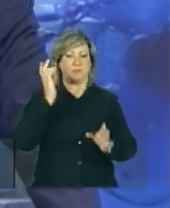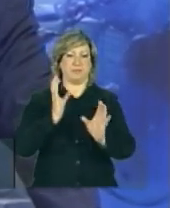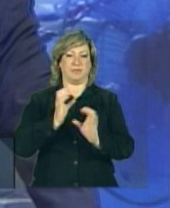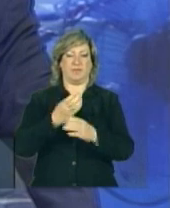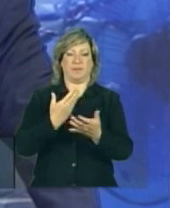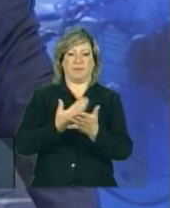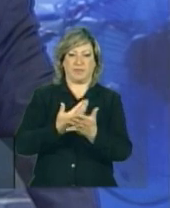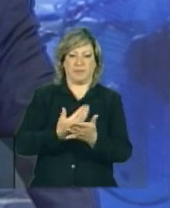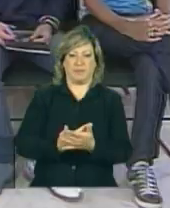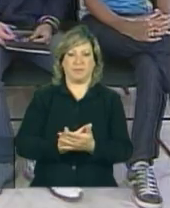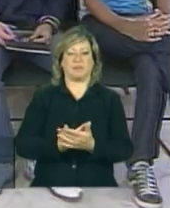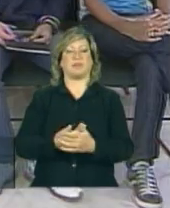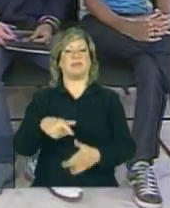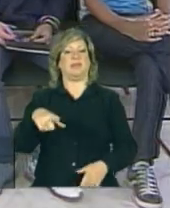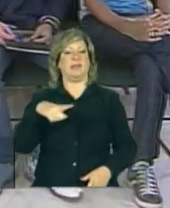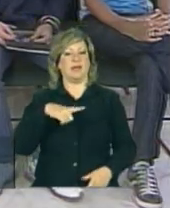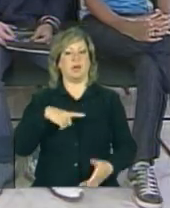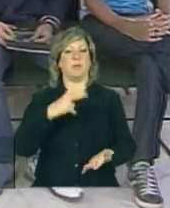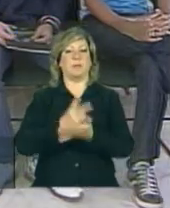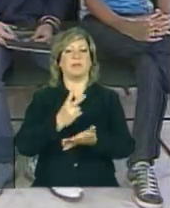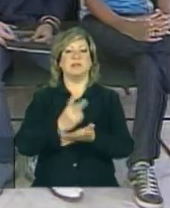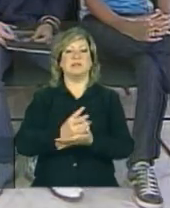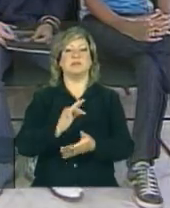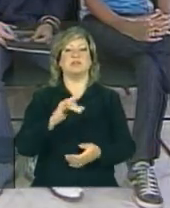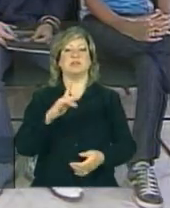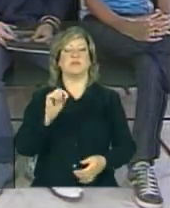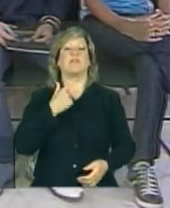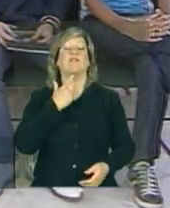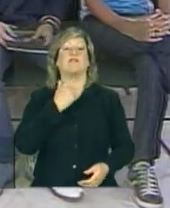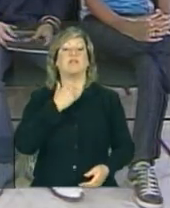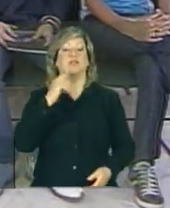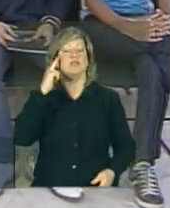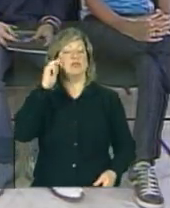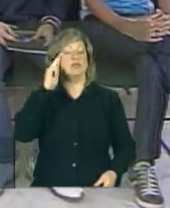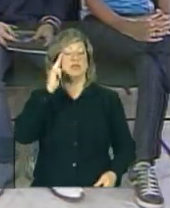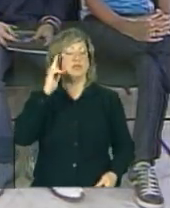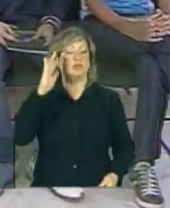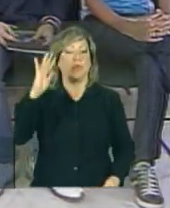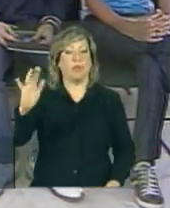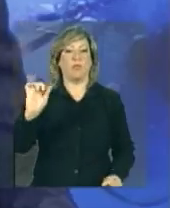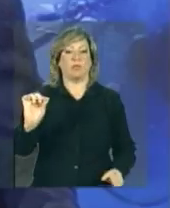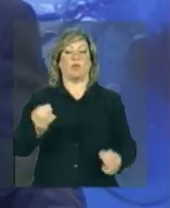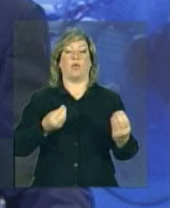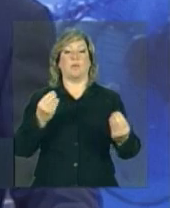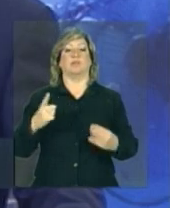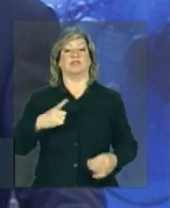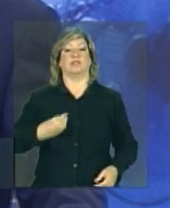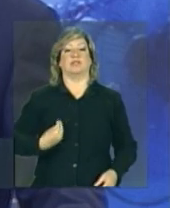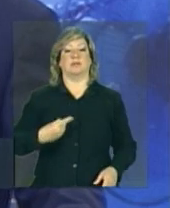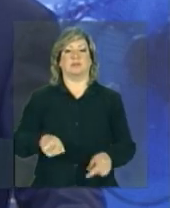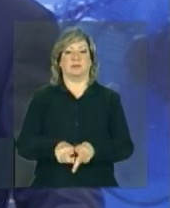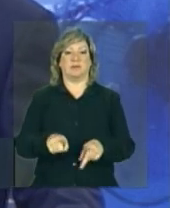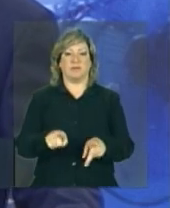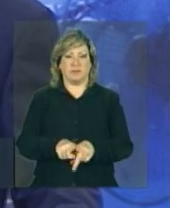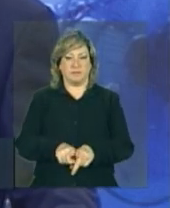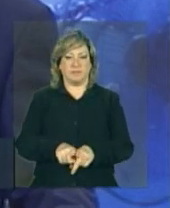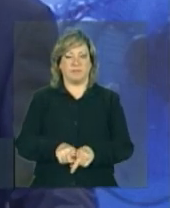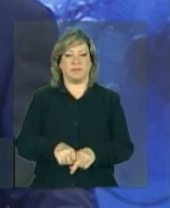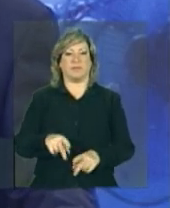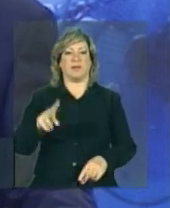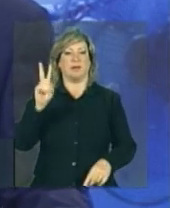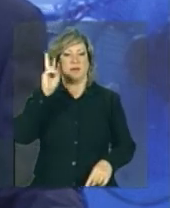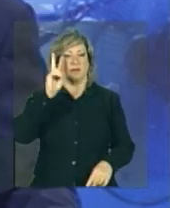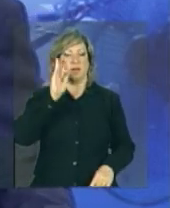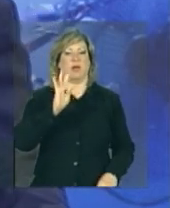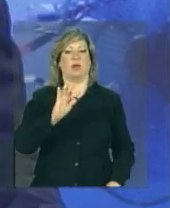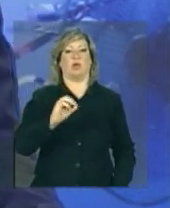realmente existe o mesmo tipo de paixão e o mesmo tipo de sonho que existia também na figura do nosso fundador